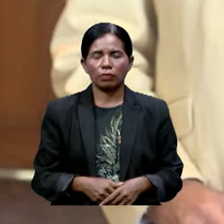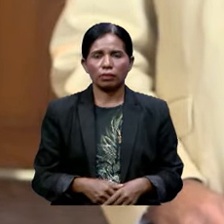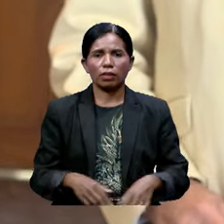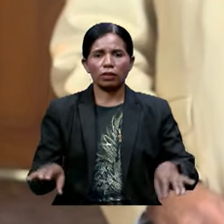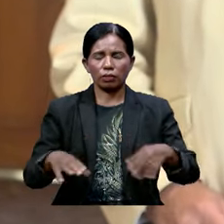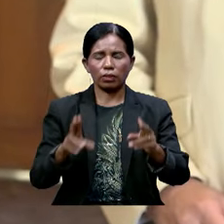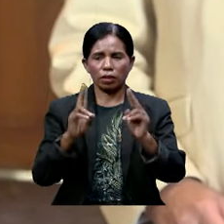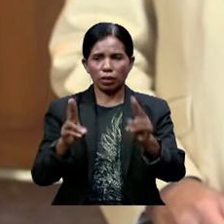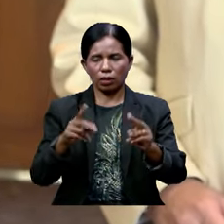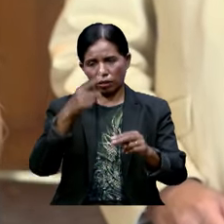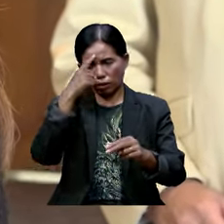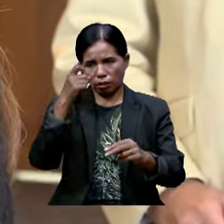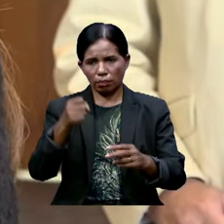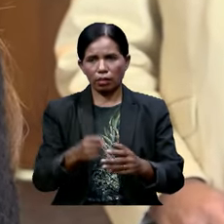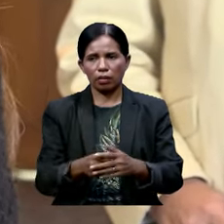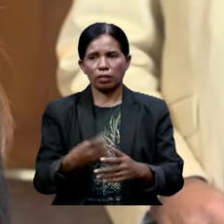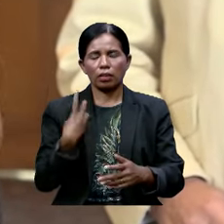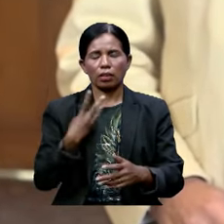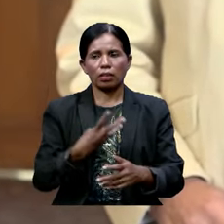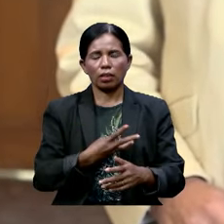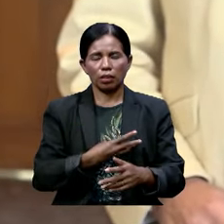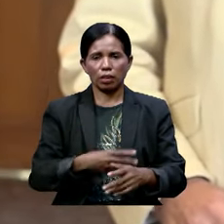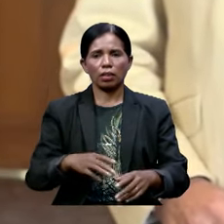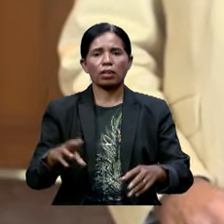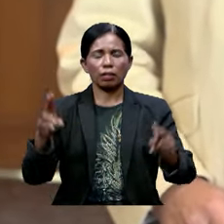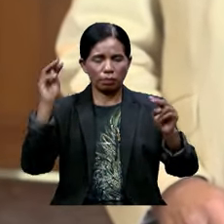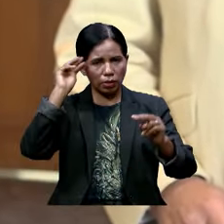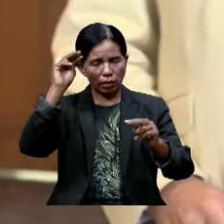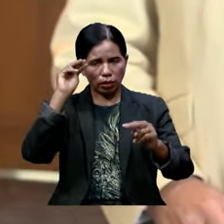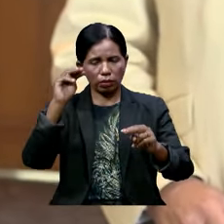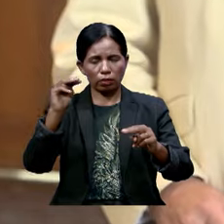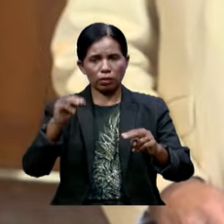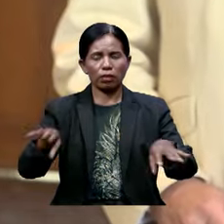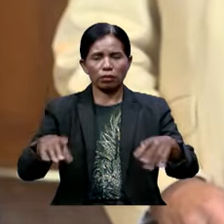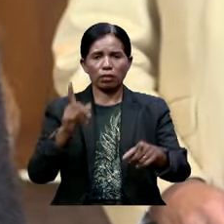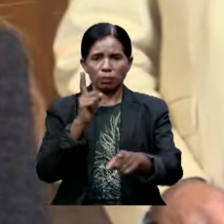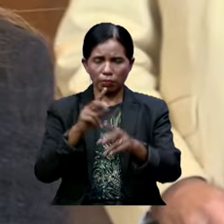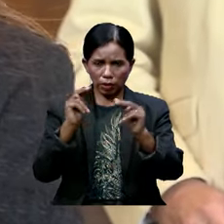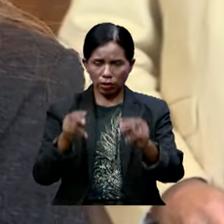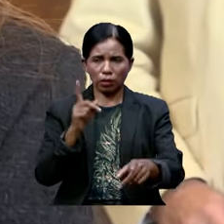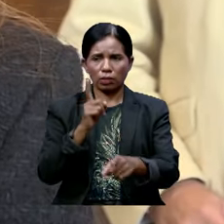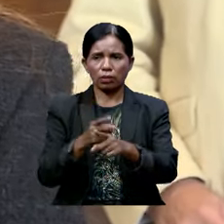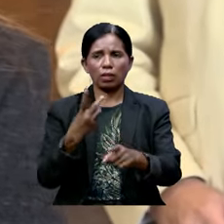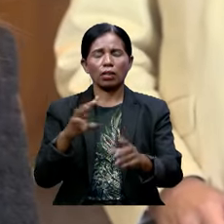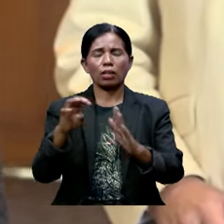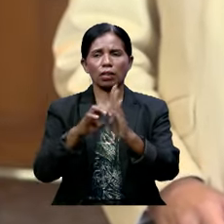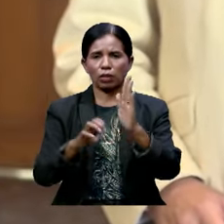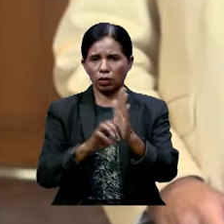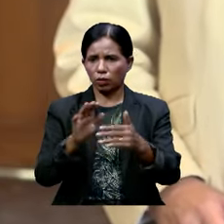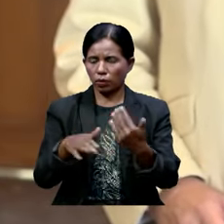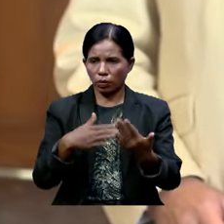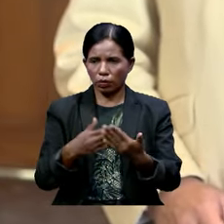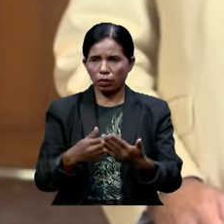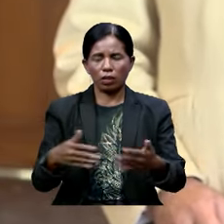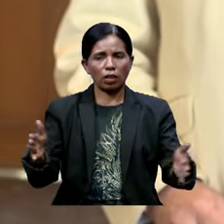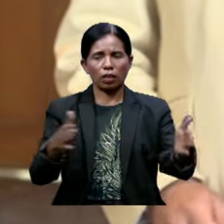Serviço lá se torna tampa no setor né precisa de um reforço halamusama que está estado toma ato